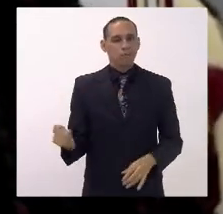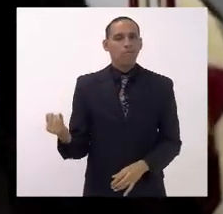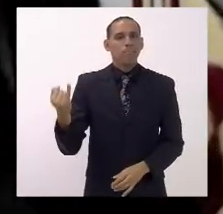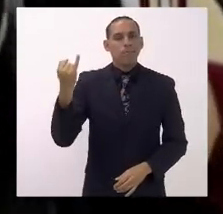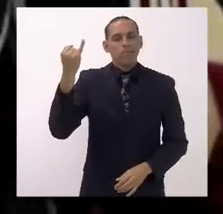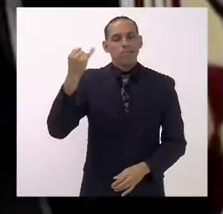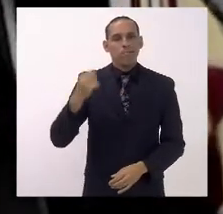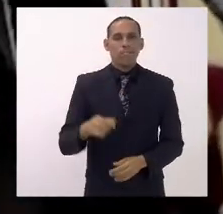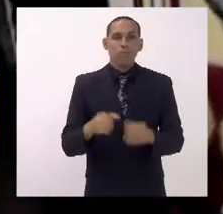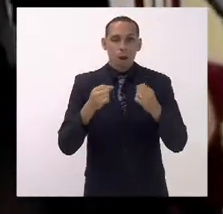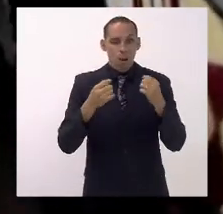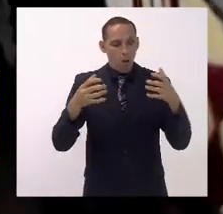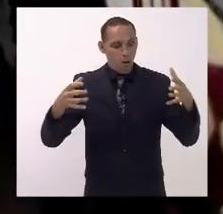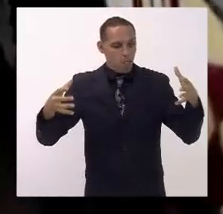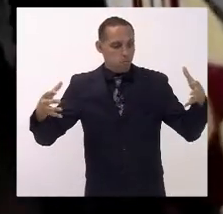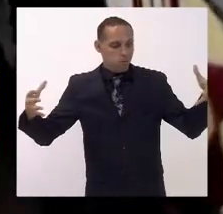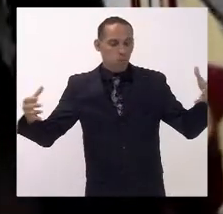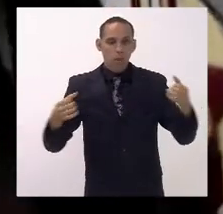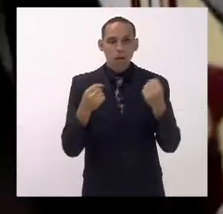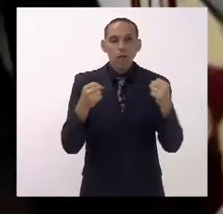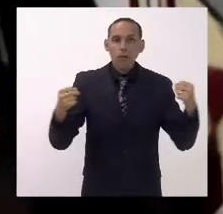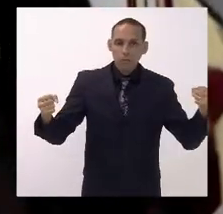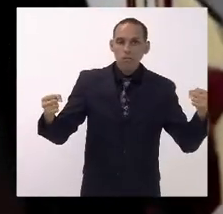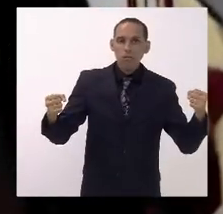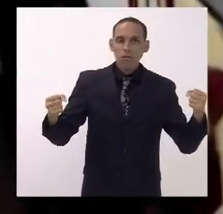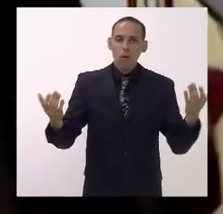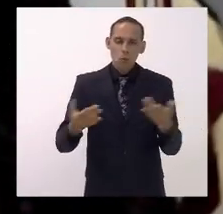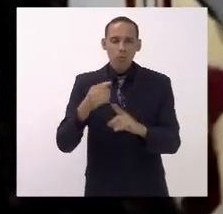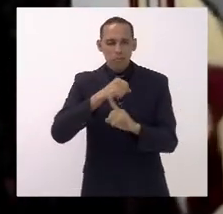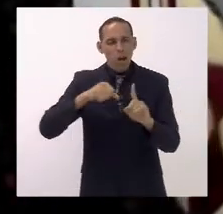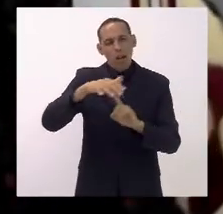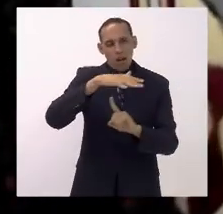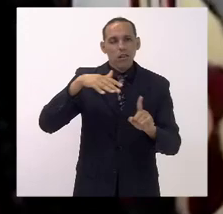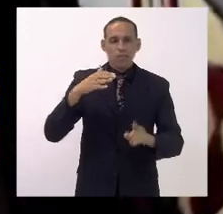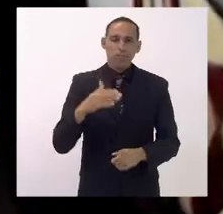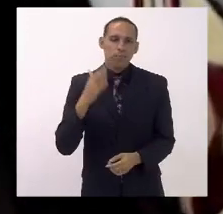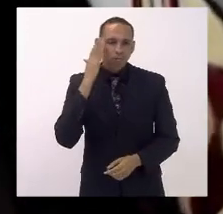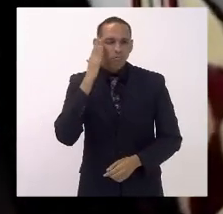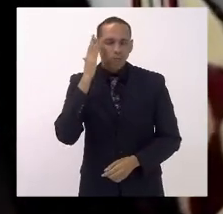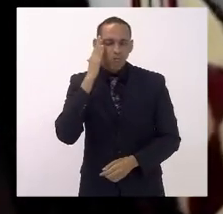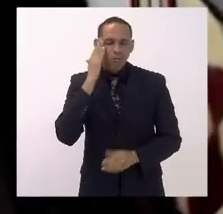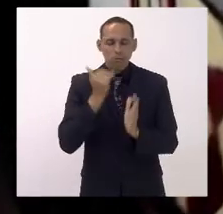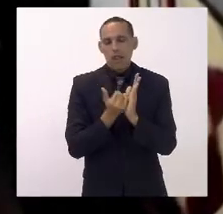ele se ampliou no seio da nossa sociedade. E há